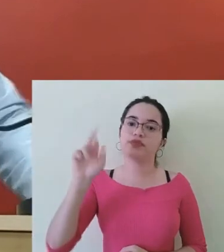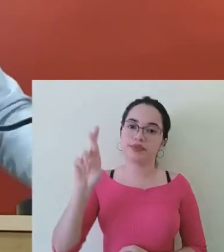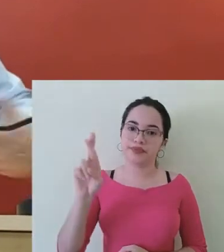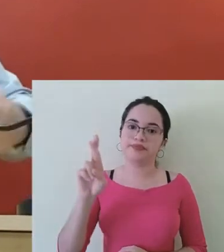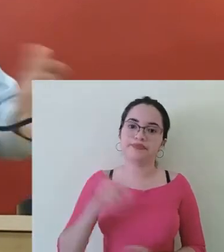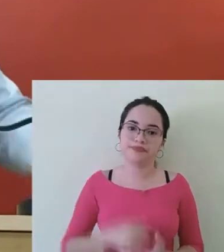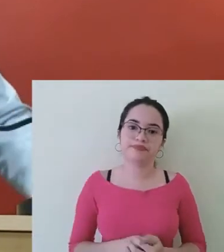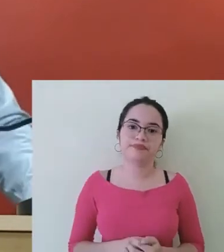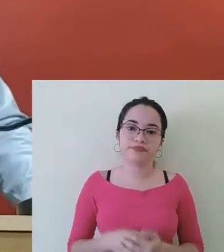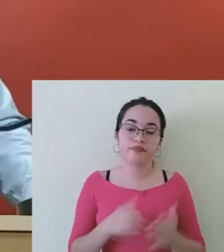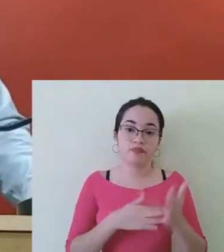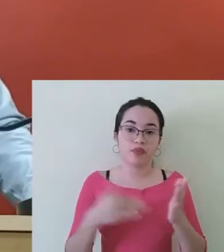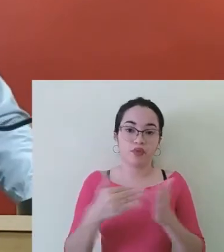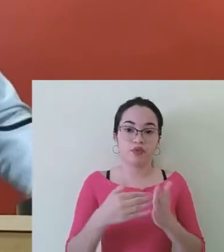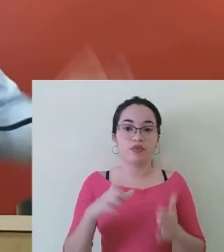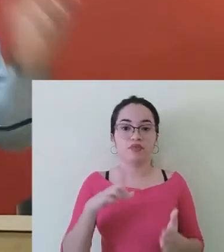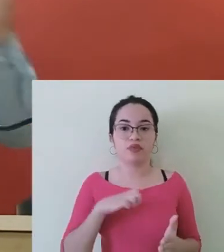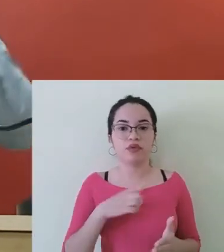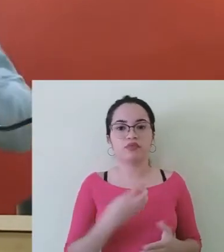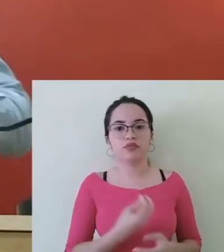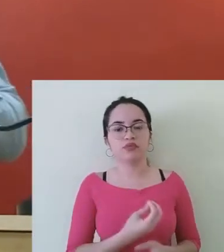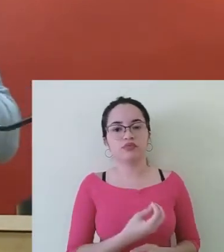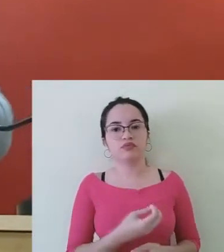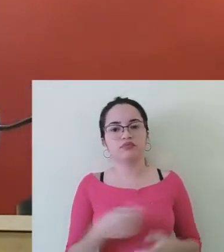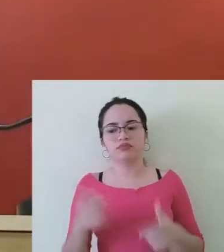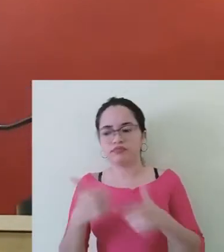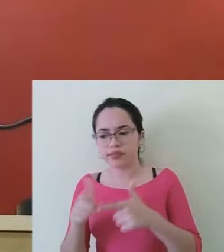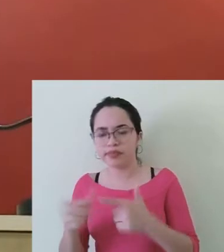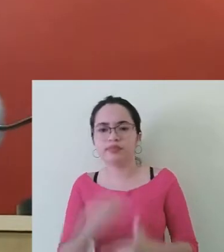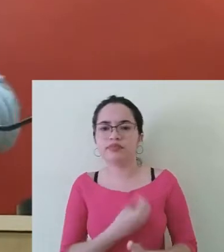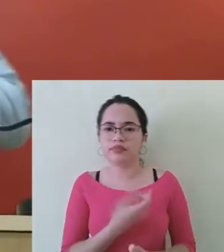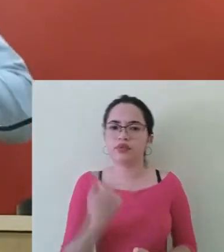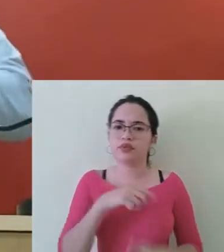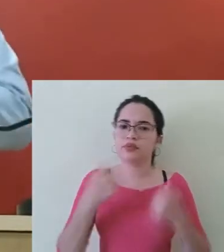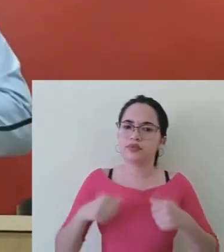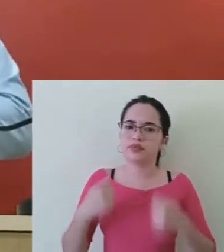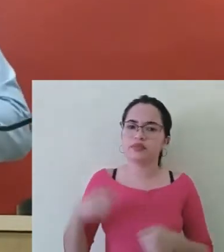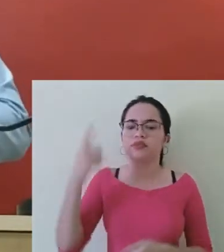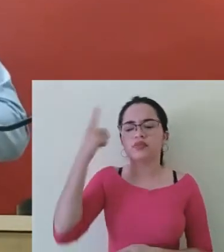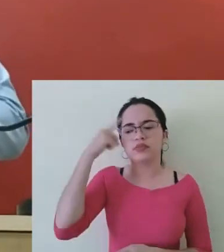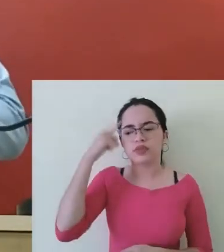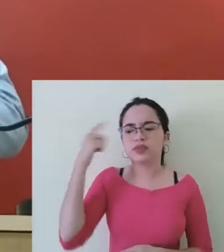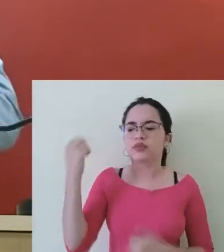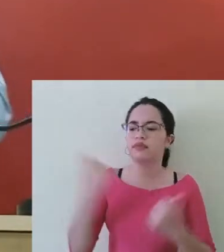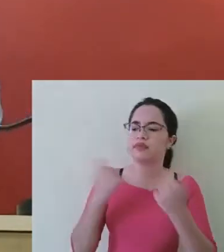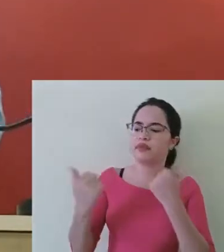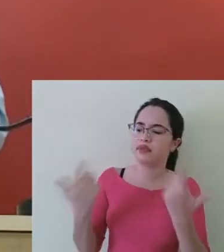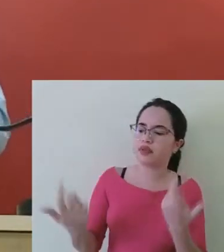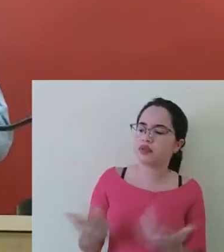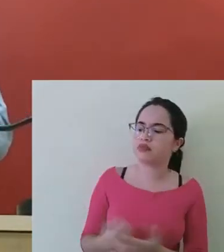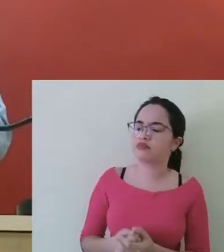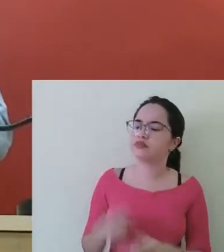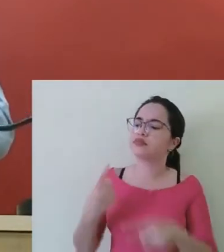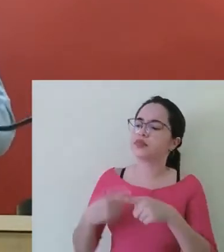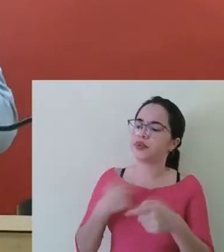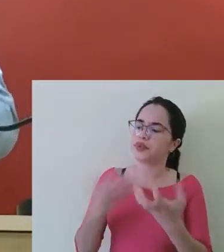situações diversas da vida, nós precisamos avaliar o nosso pensamento. Por que eu quero